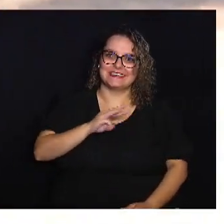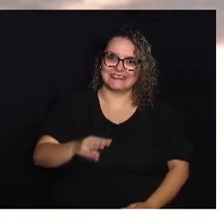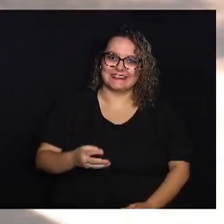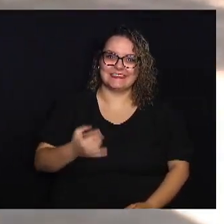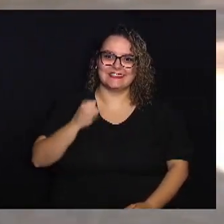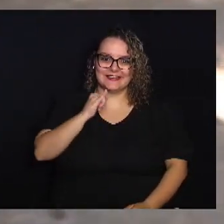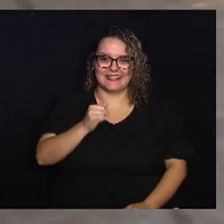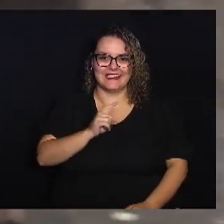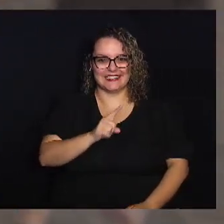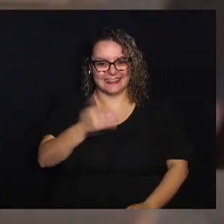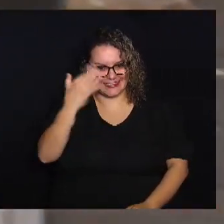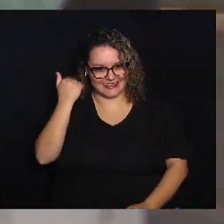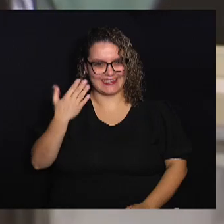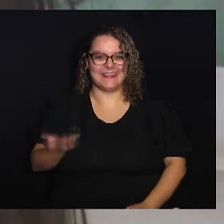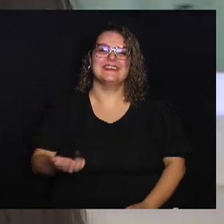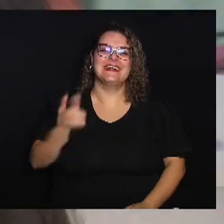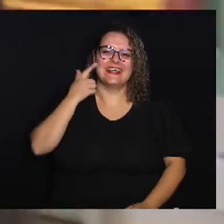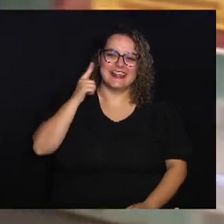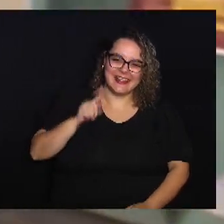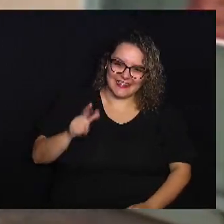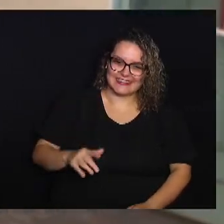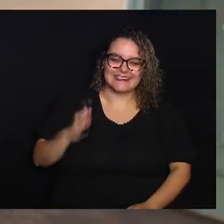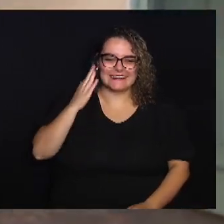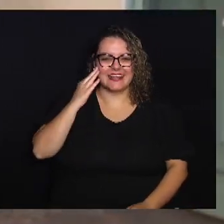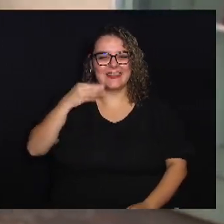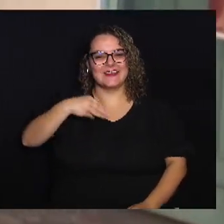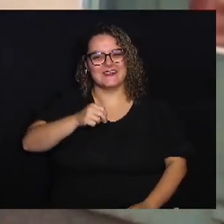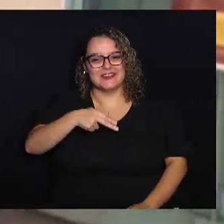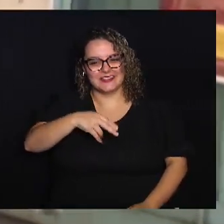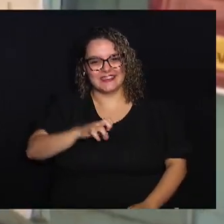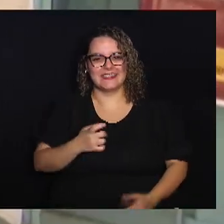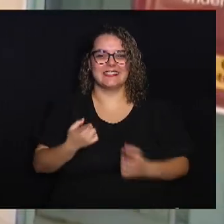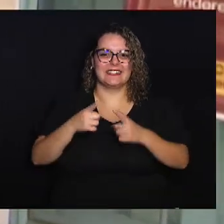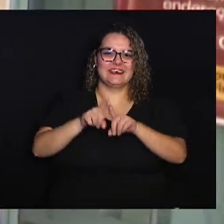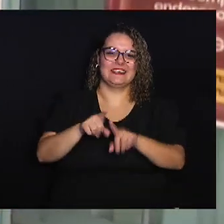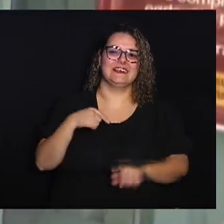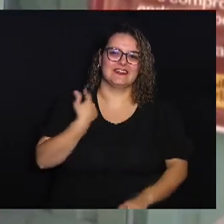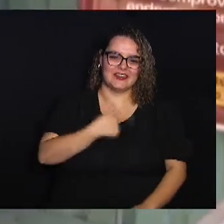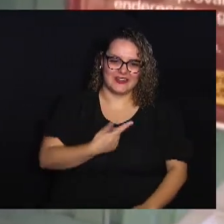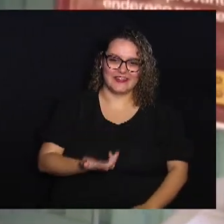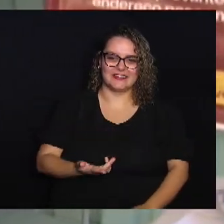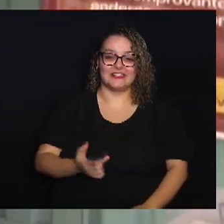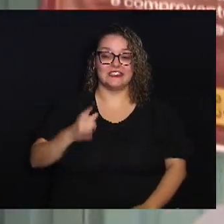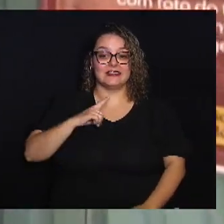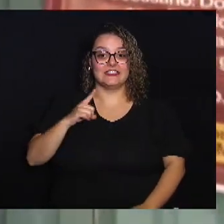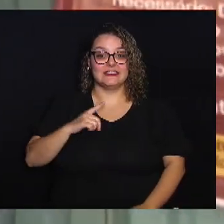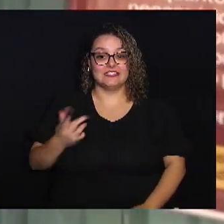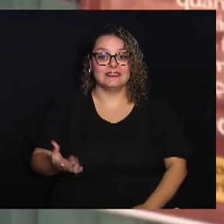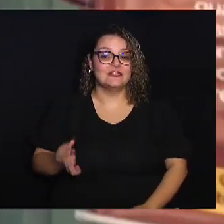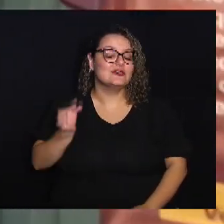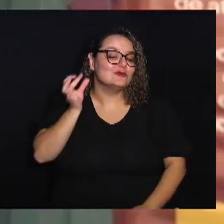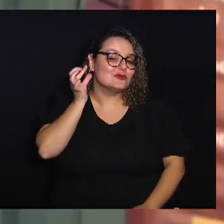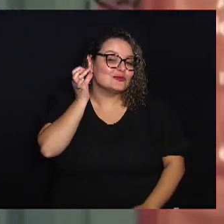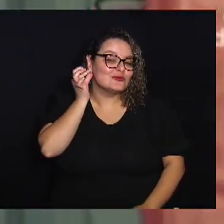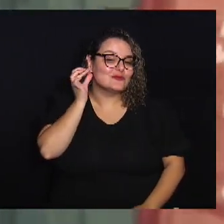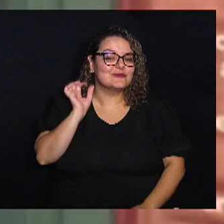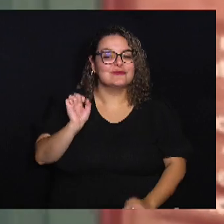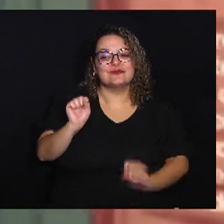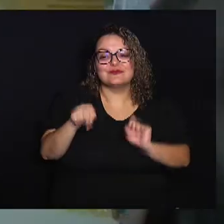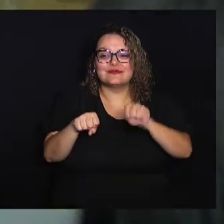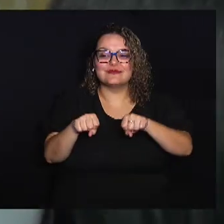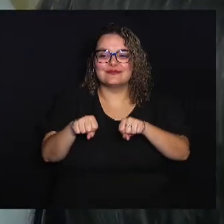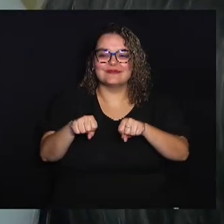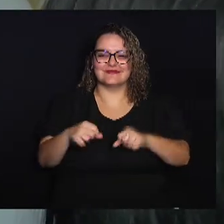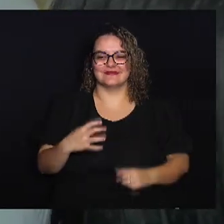fala que não sabe, mas claro que sabe. Monique, nossa parceira, ó, tem até um brinco de patinha, né? Isso demonstra